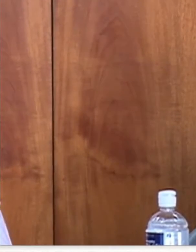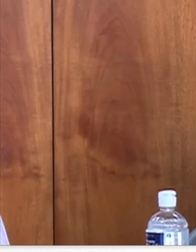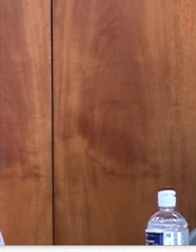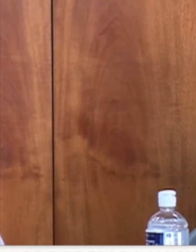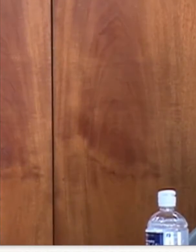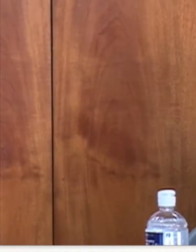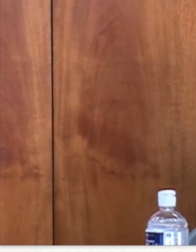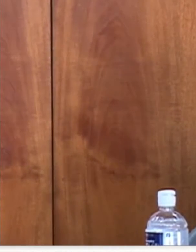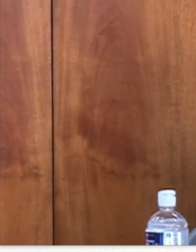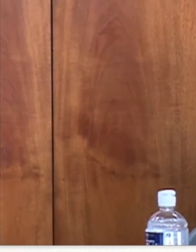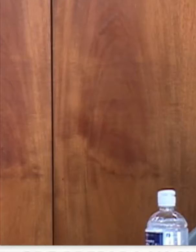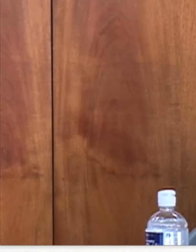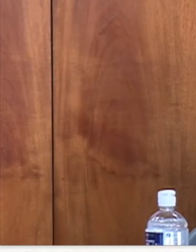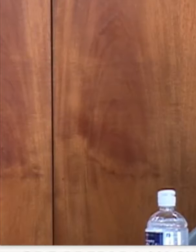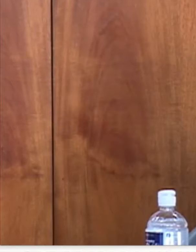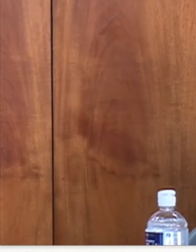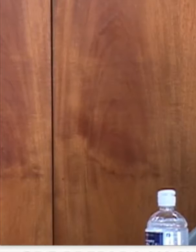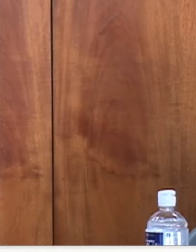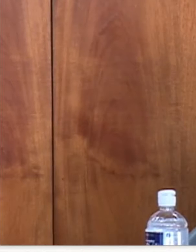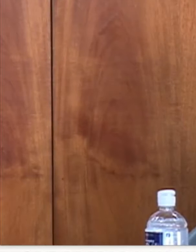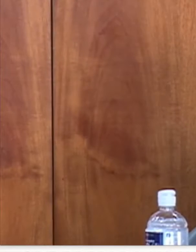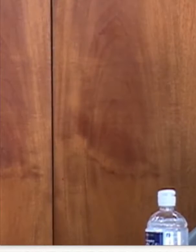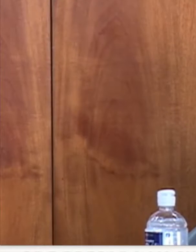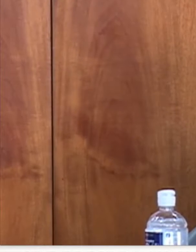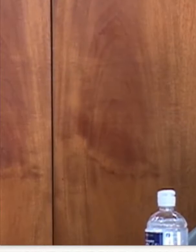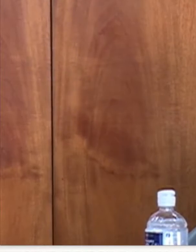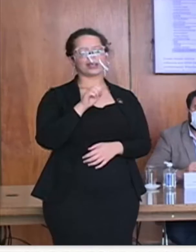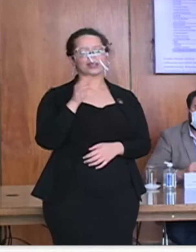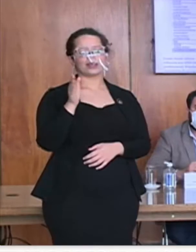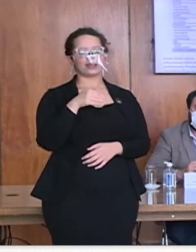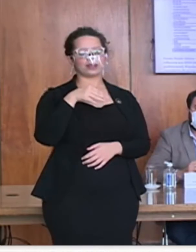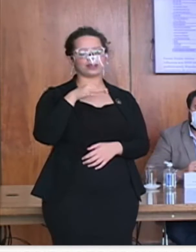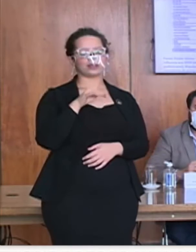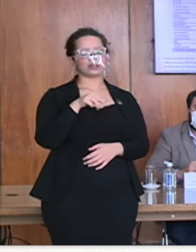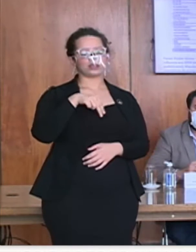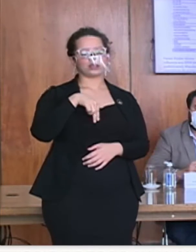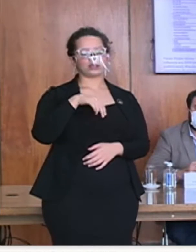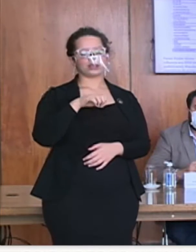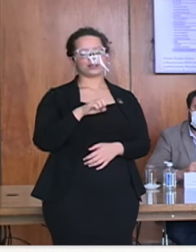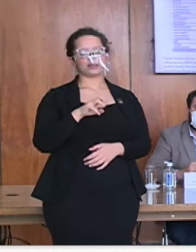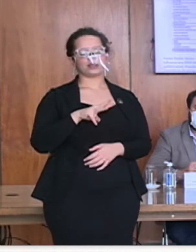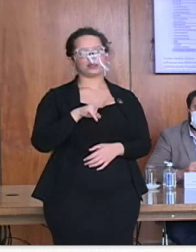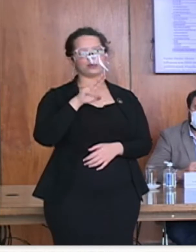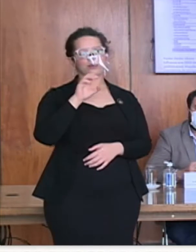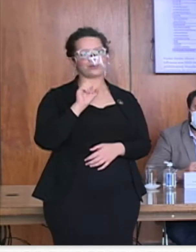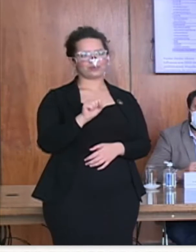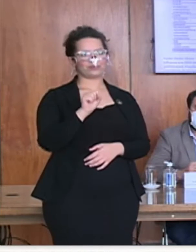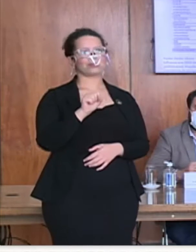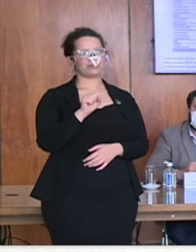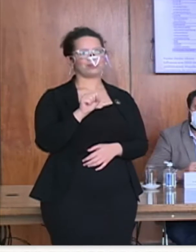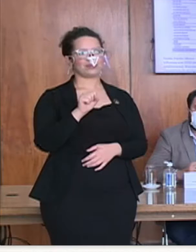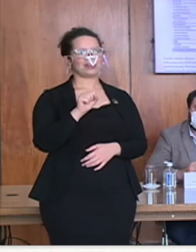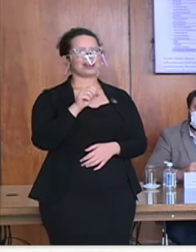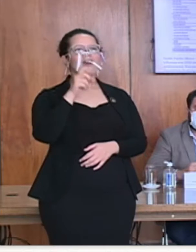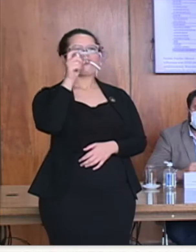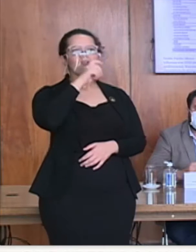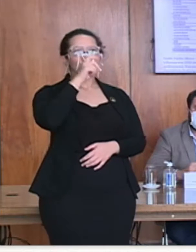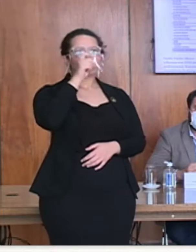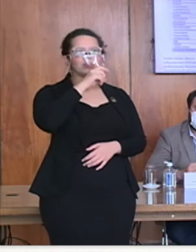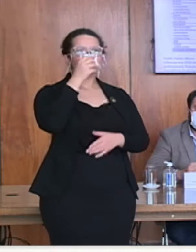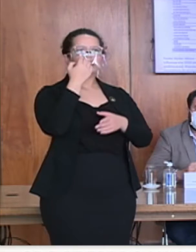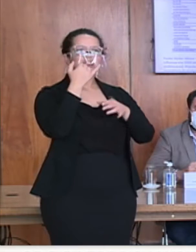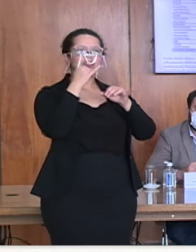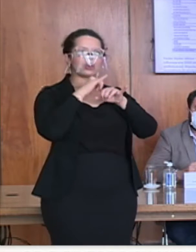princípio, com o CPF do vacinado. O GDF não pretende comprar vacinas sem passar pelo Ministério da Saúde, que já